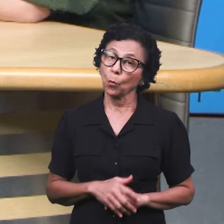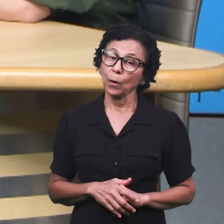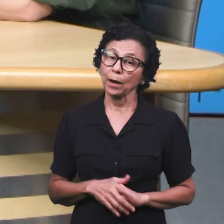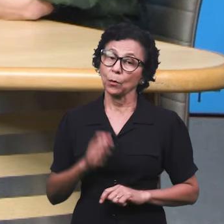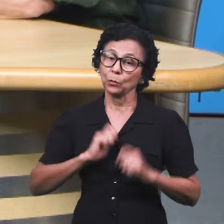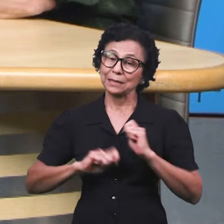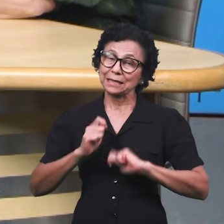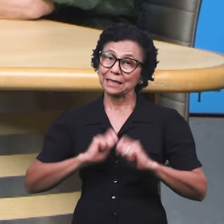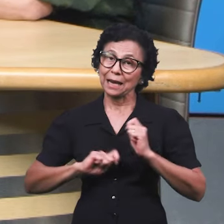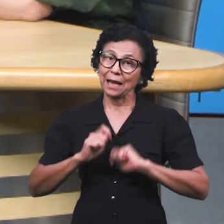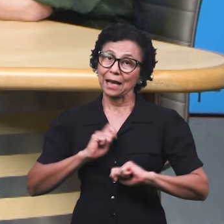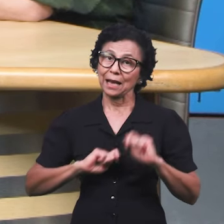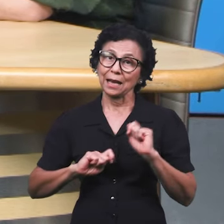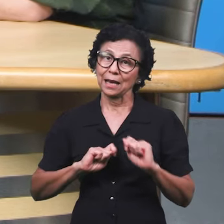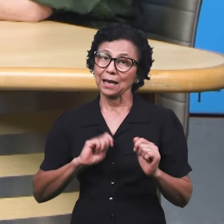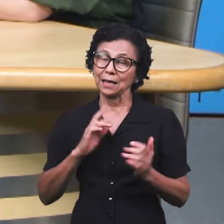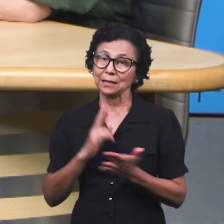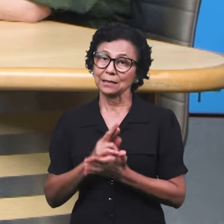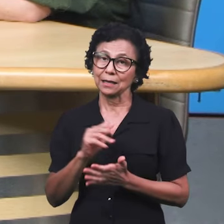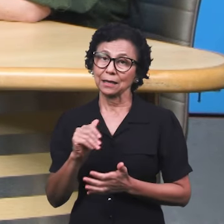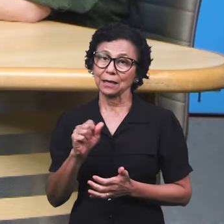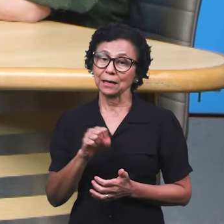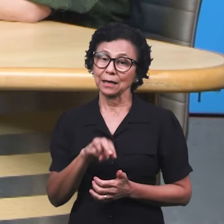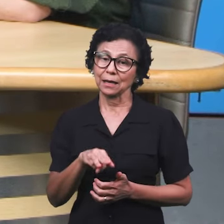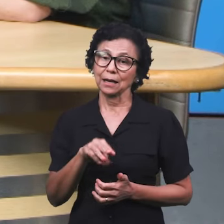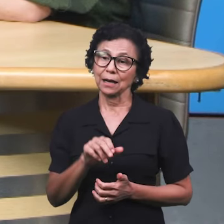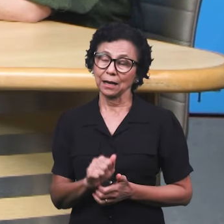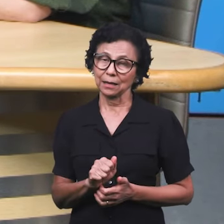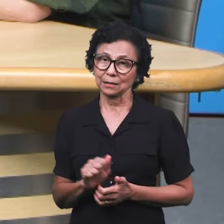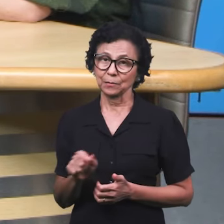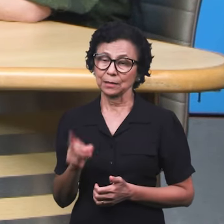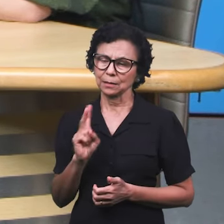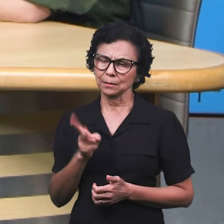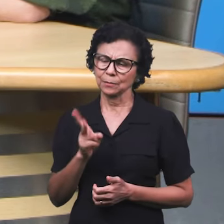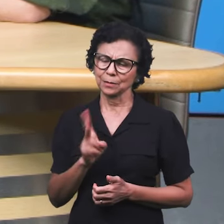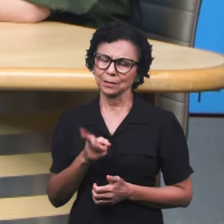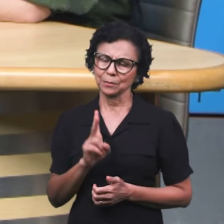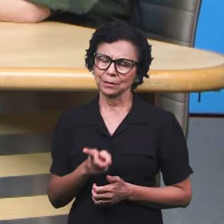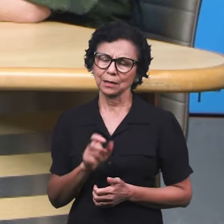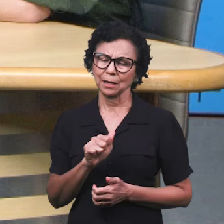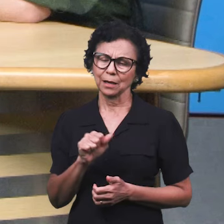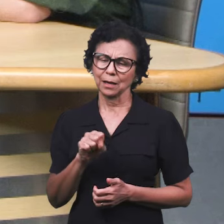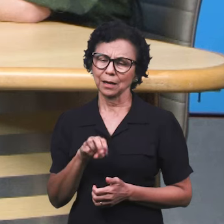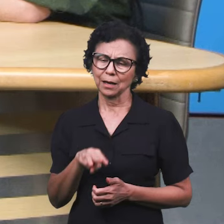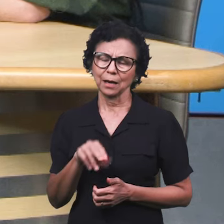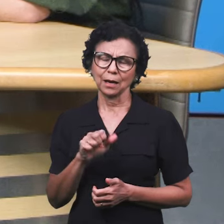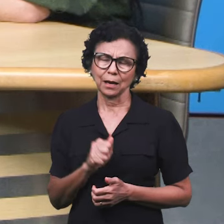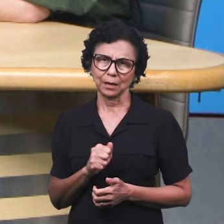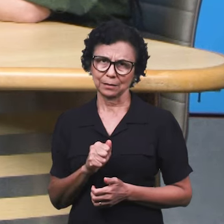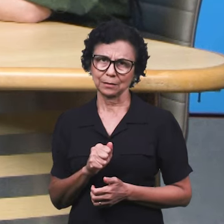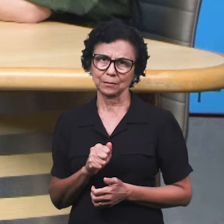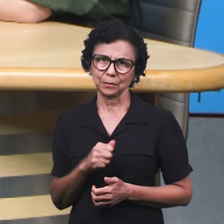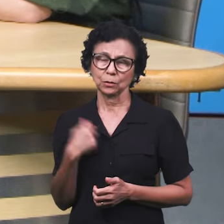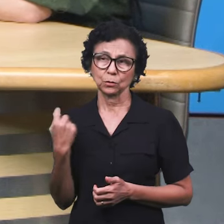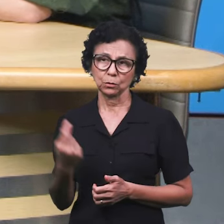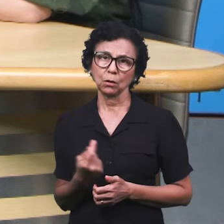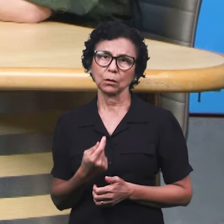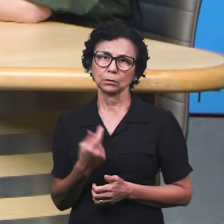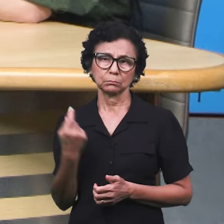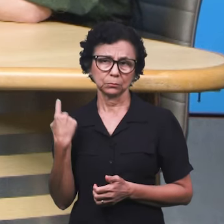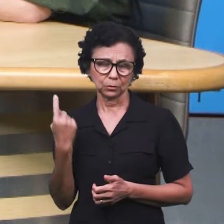numa criança que é previamente asmática, o que acontece? Todos nós, né, quando nós estamos passando por um estresse emocional, a